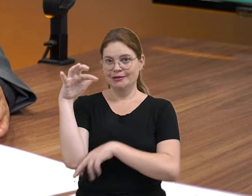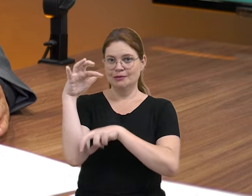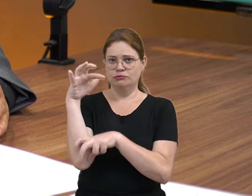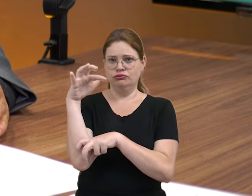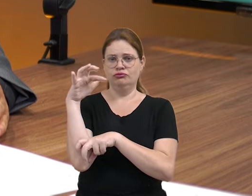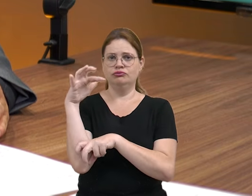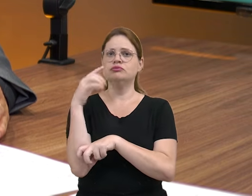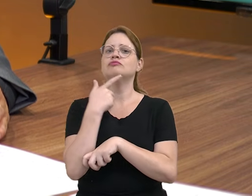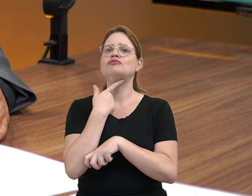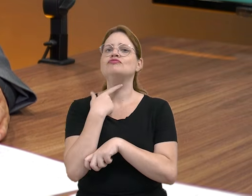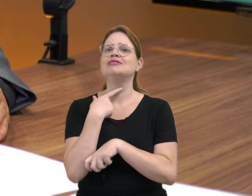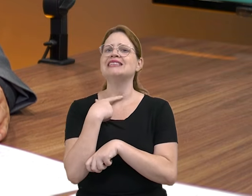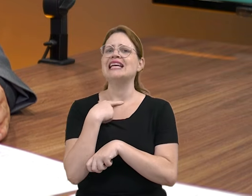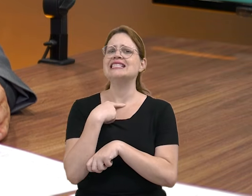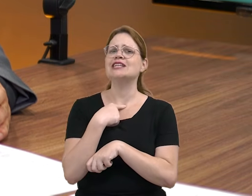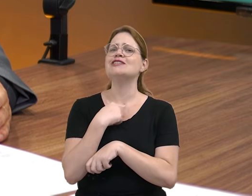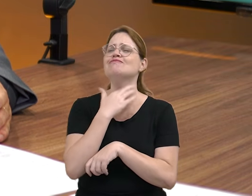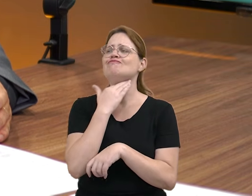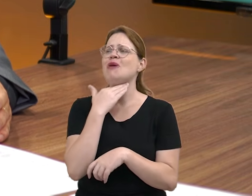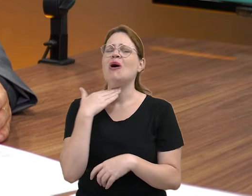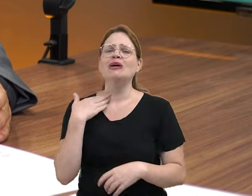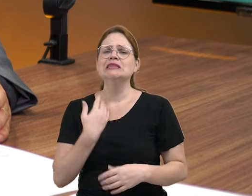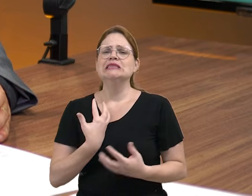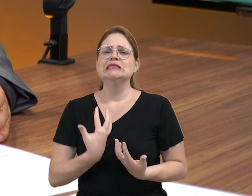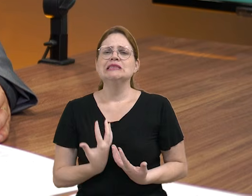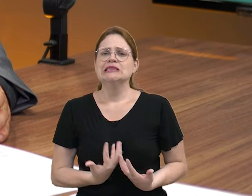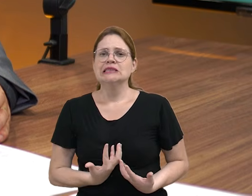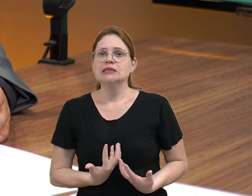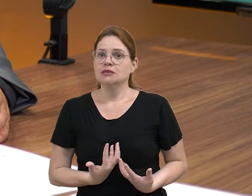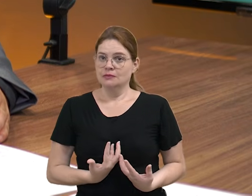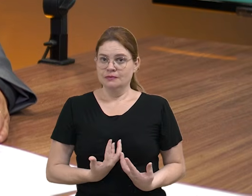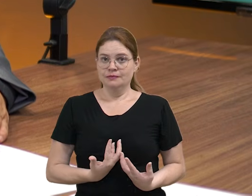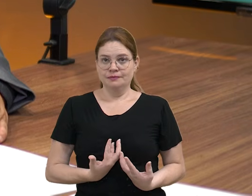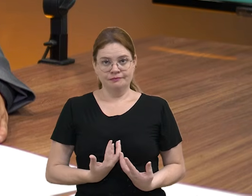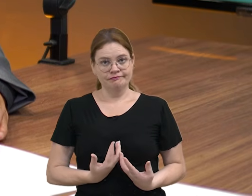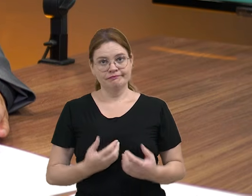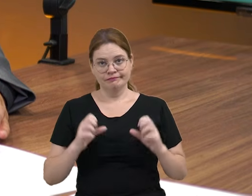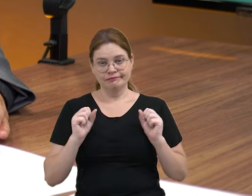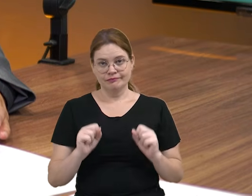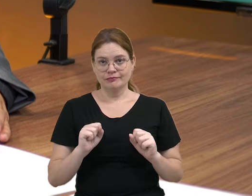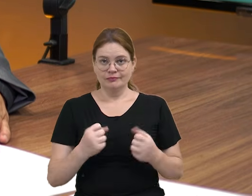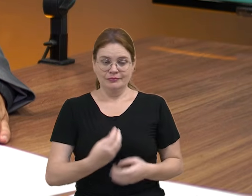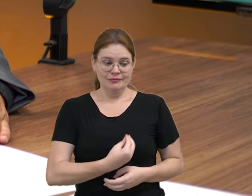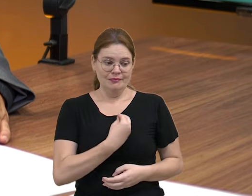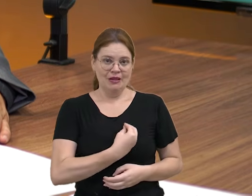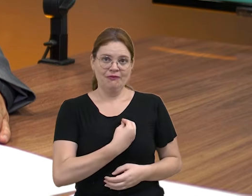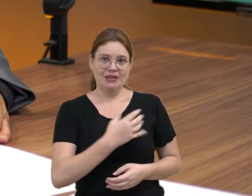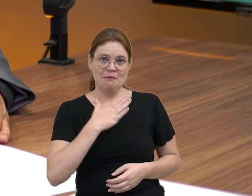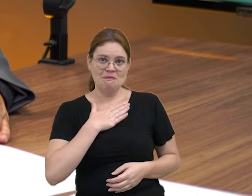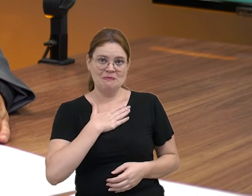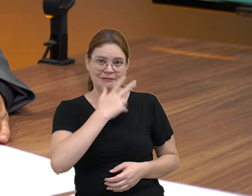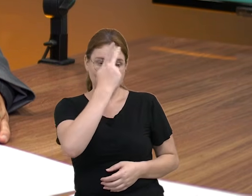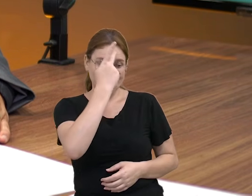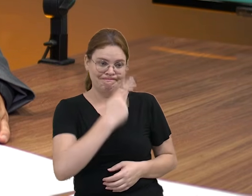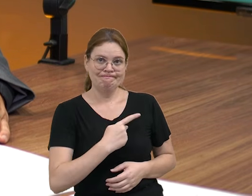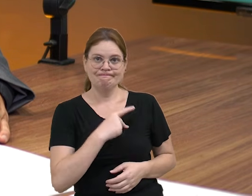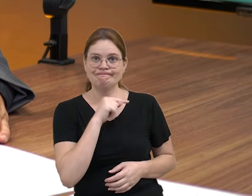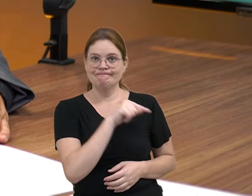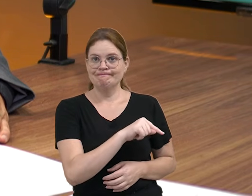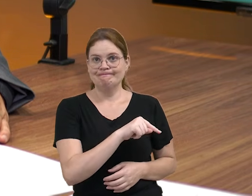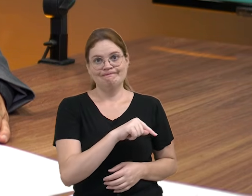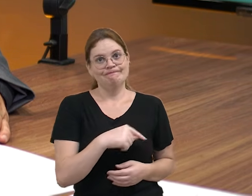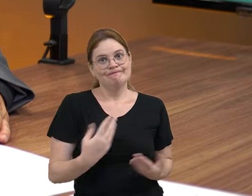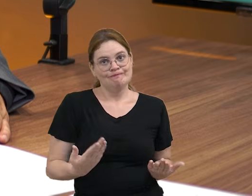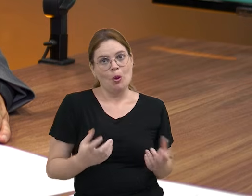morte. Então, a sombra dos zimbros da vida pode levar o homem a desejar somente a morte. Mas